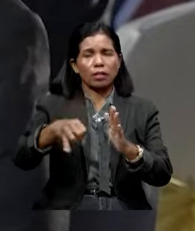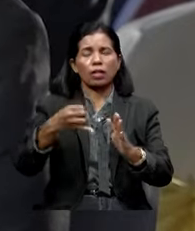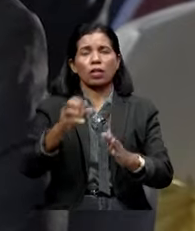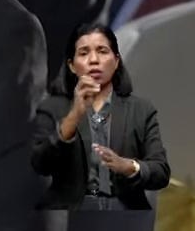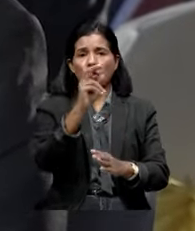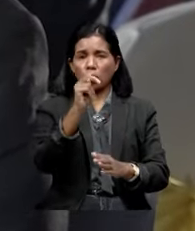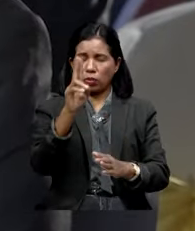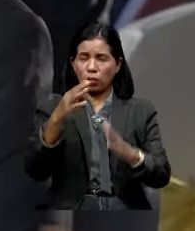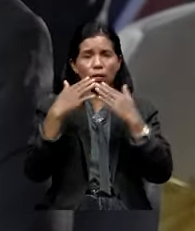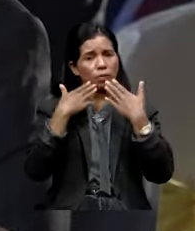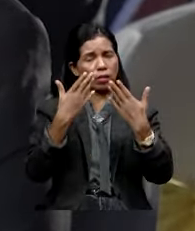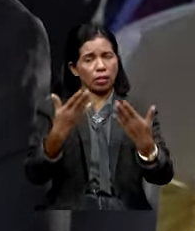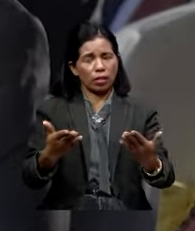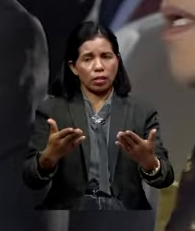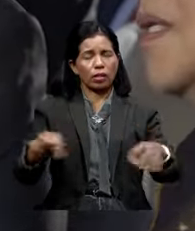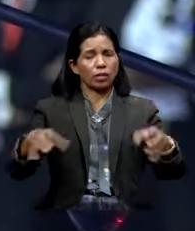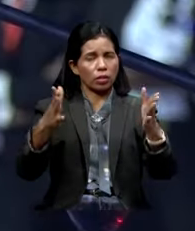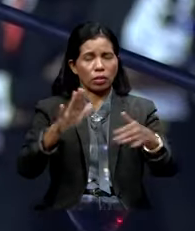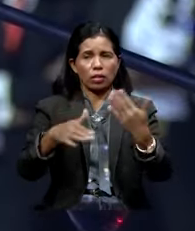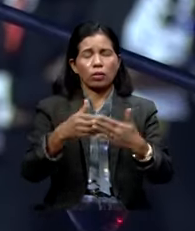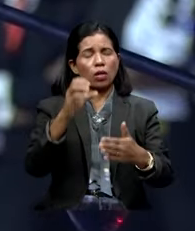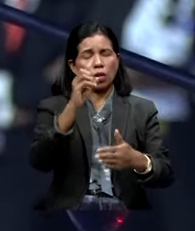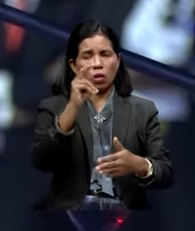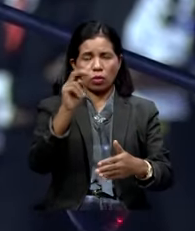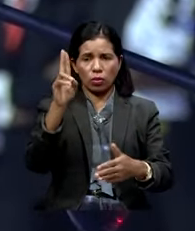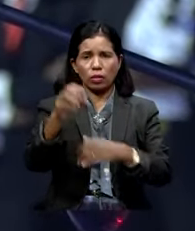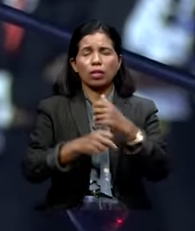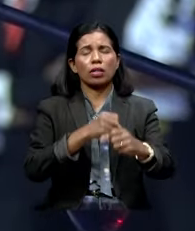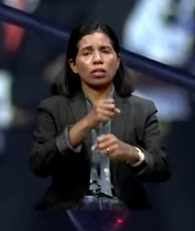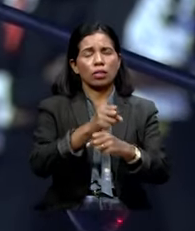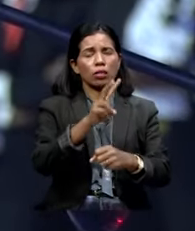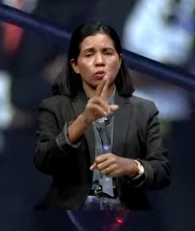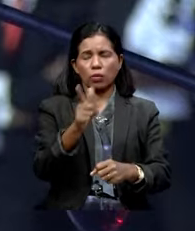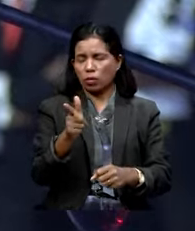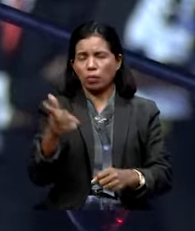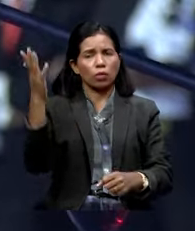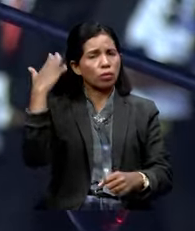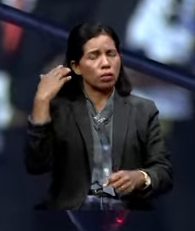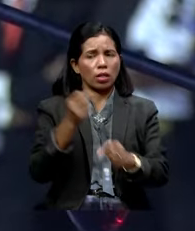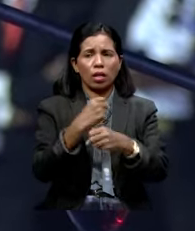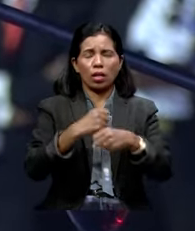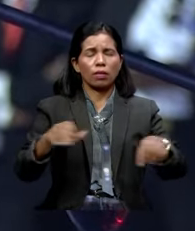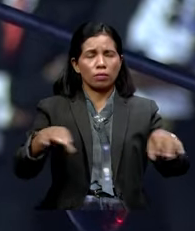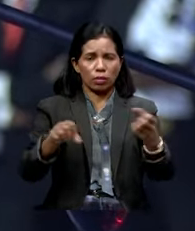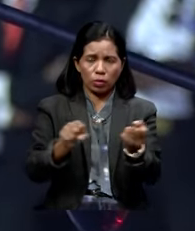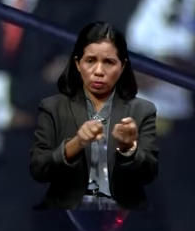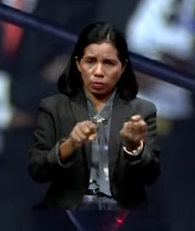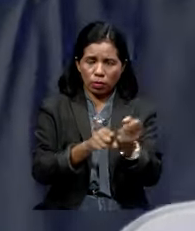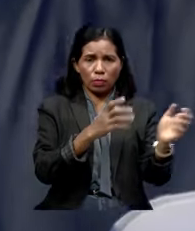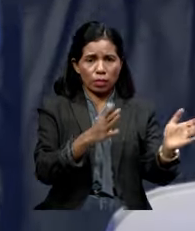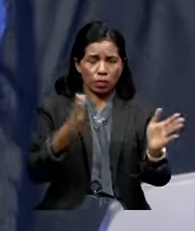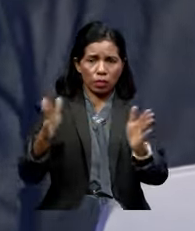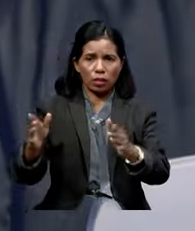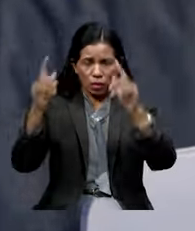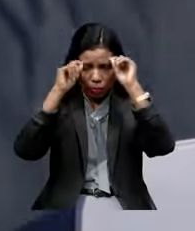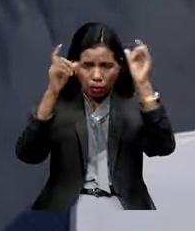Guterres agradece ao funcionário Roto e a ONU, Nebe e a Tina Ronulu Liuba, ao serviço, onde contribui para o processo luta